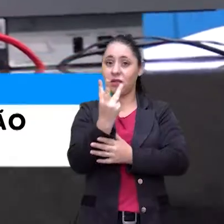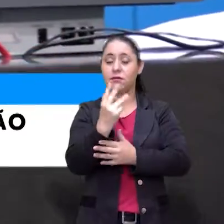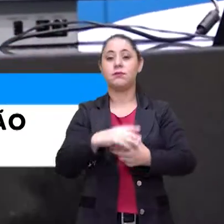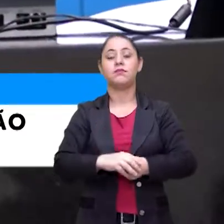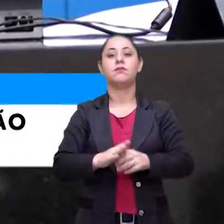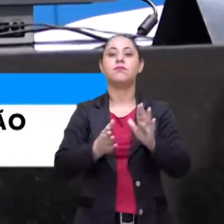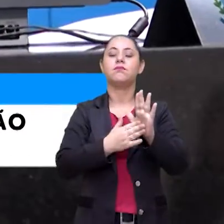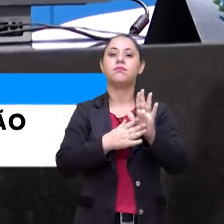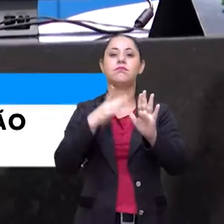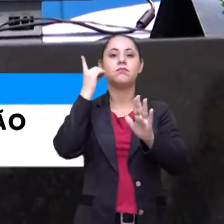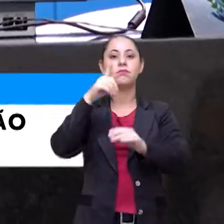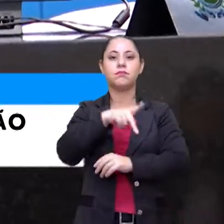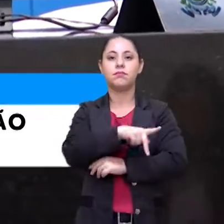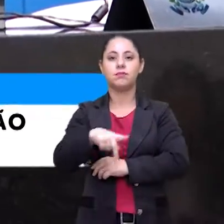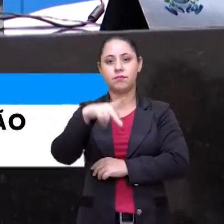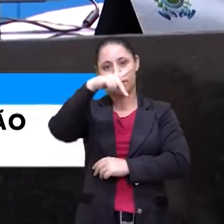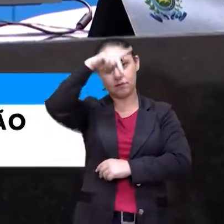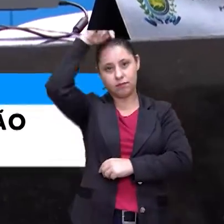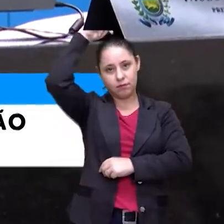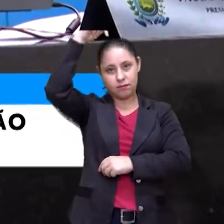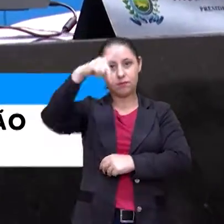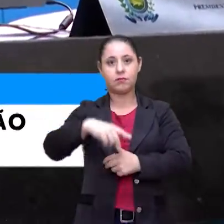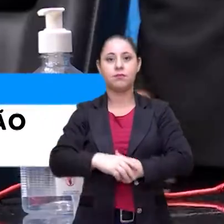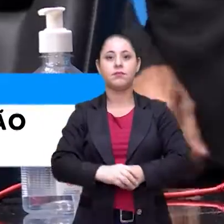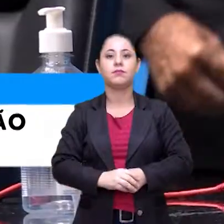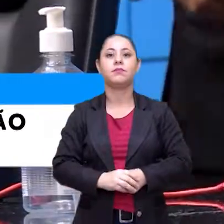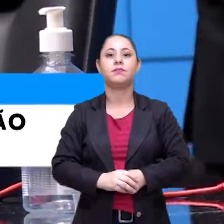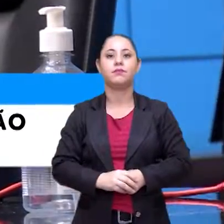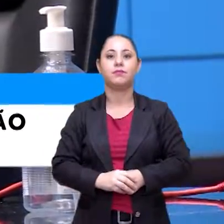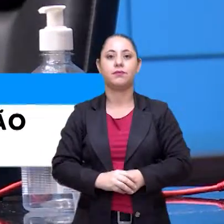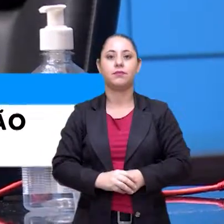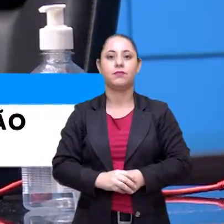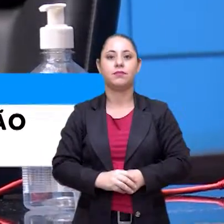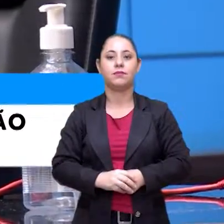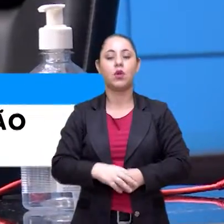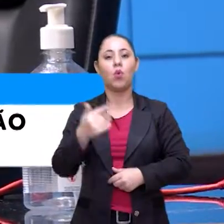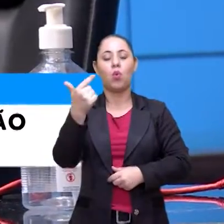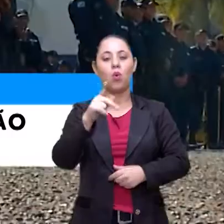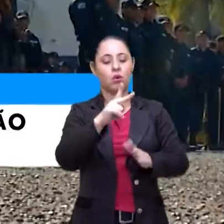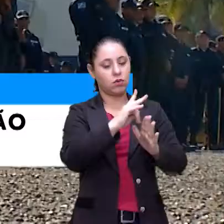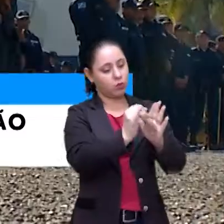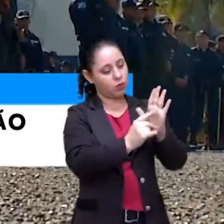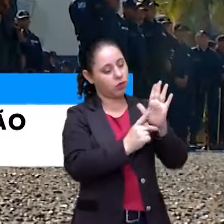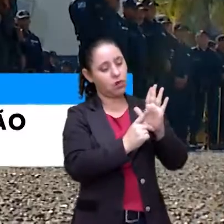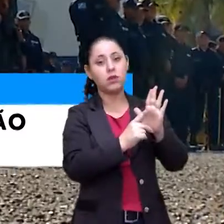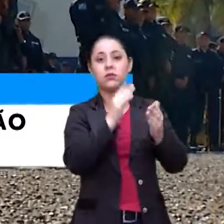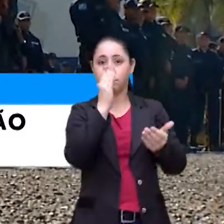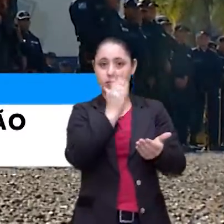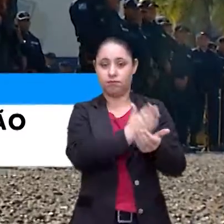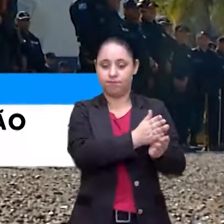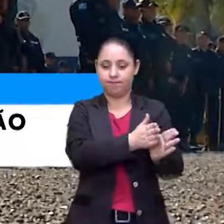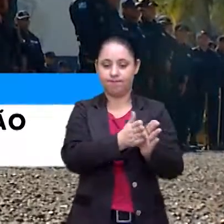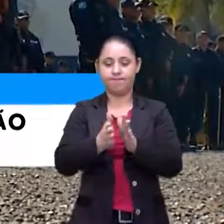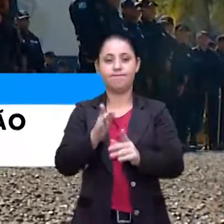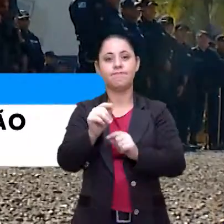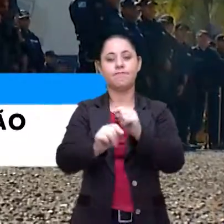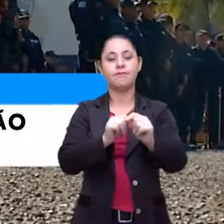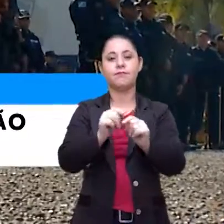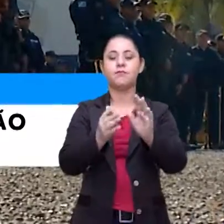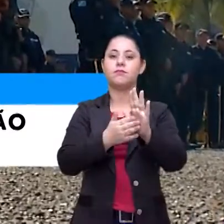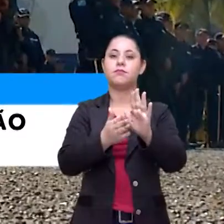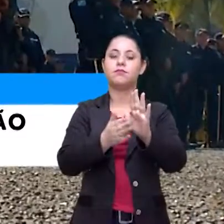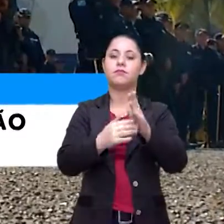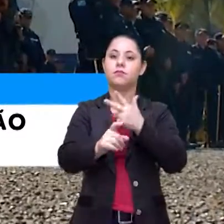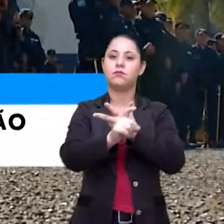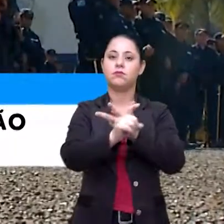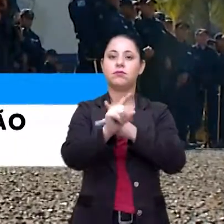A proposição é de autoria do presidente da Casa de Leis, deputado Paulo Correa. Outro projeto que está apto a regular